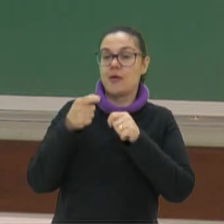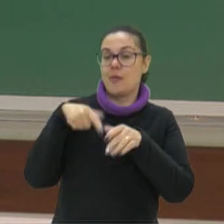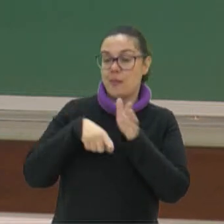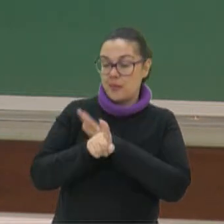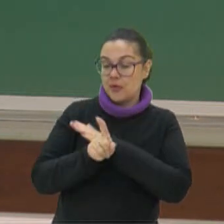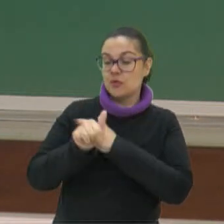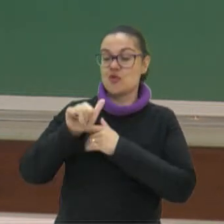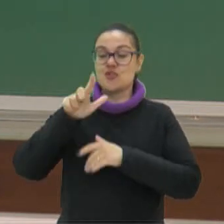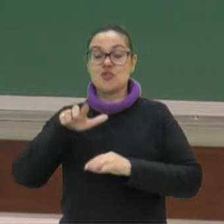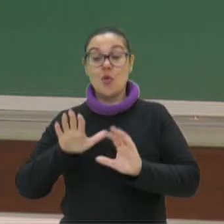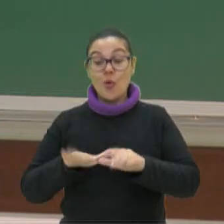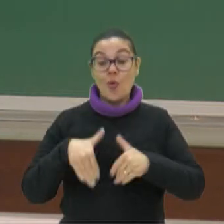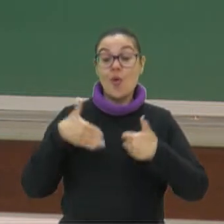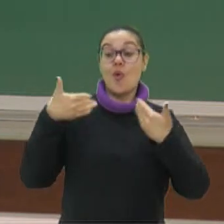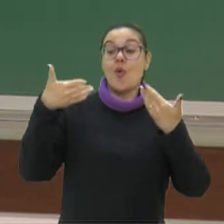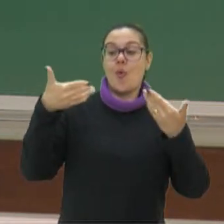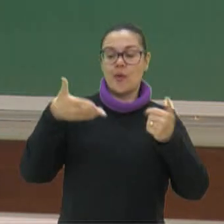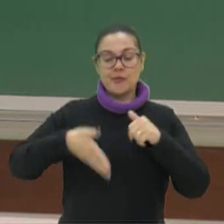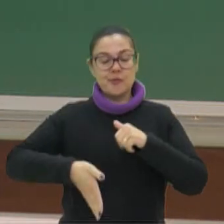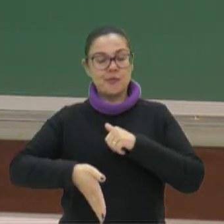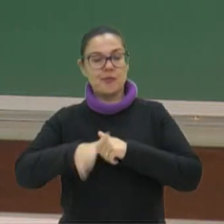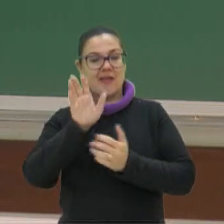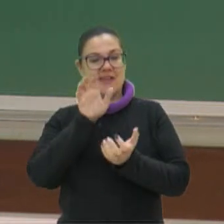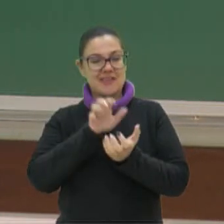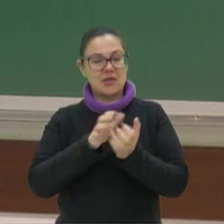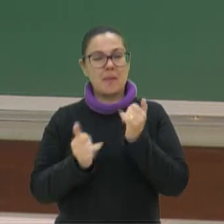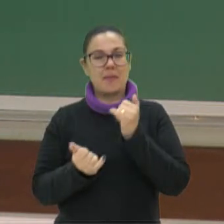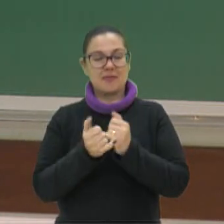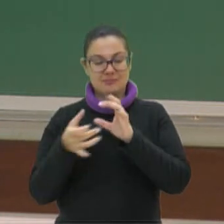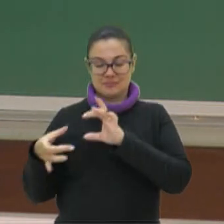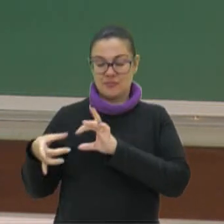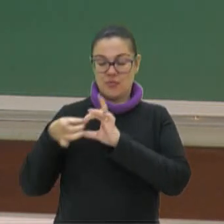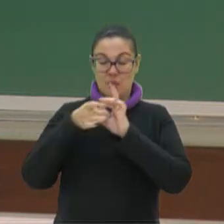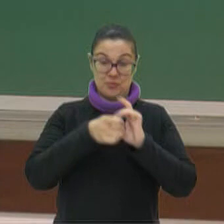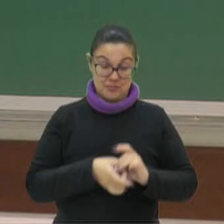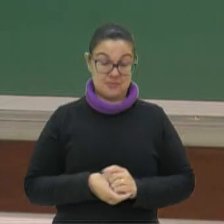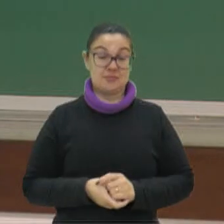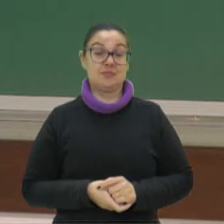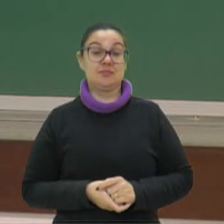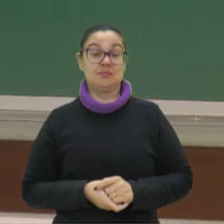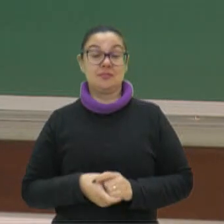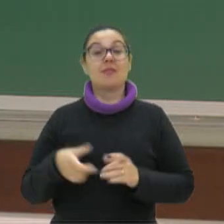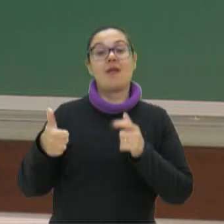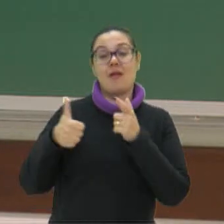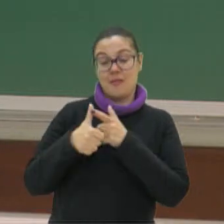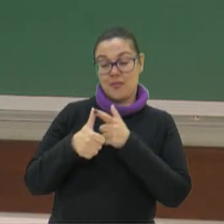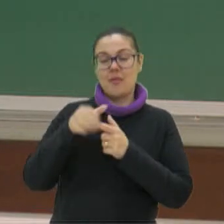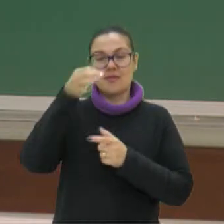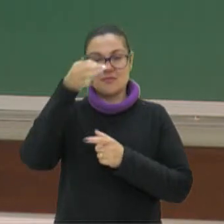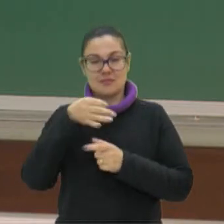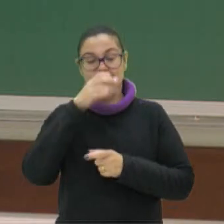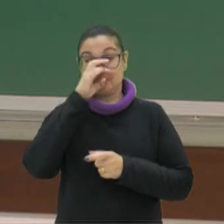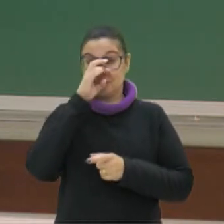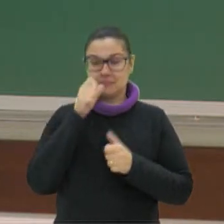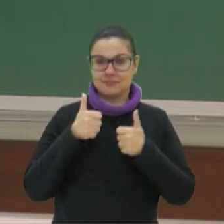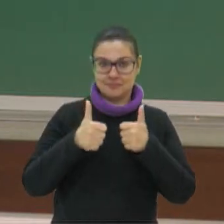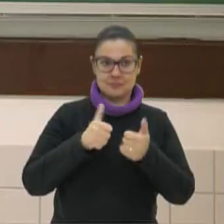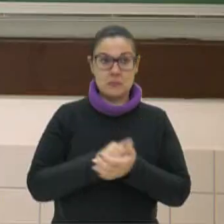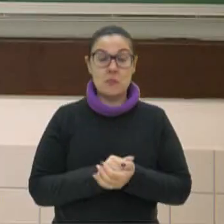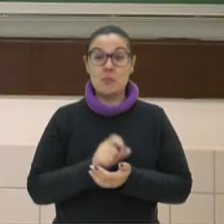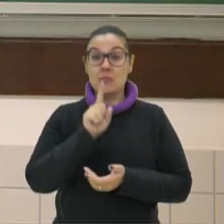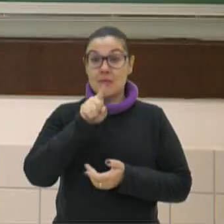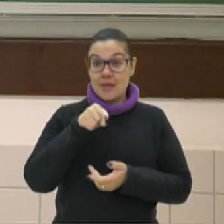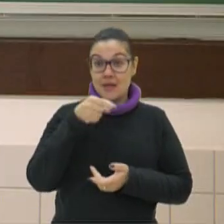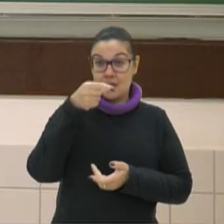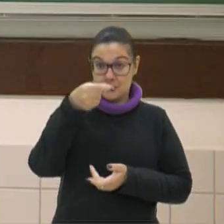Gilberto Gil quando foi sua passagem, parece que mudou ali um pouquinho o contexto, beleza? A primeira alternativa era o que estava certa. A